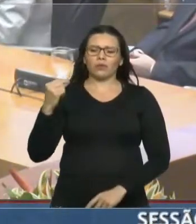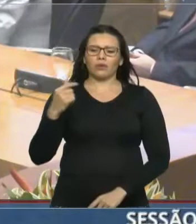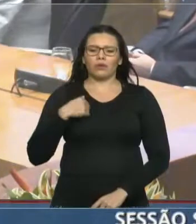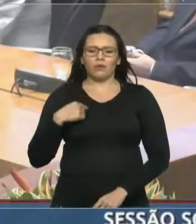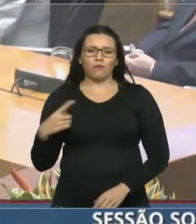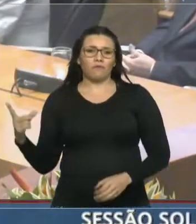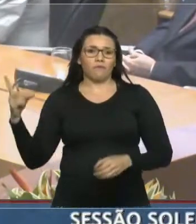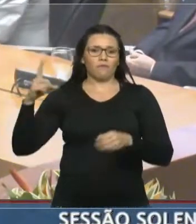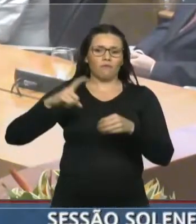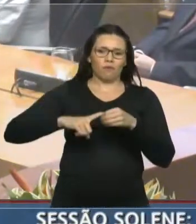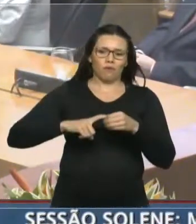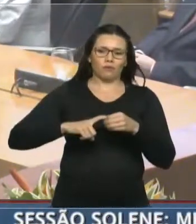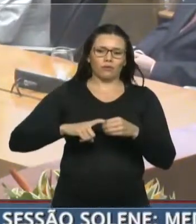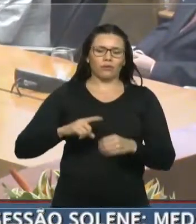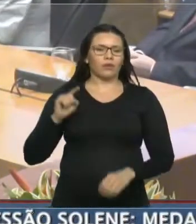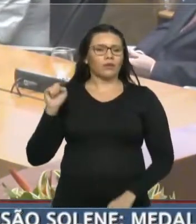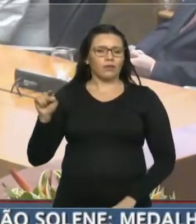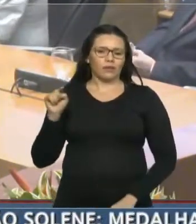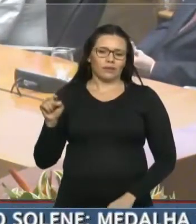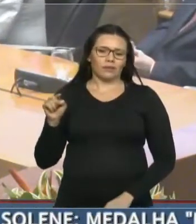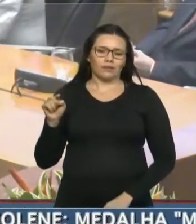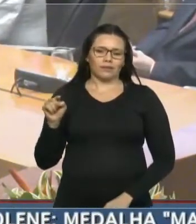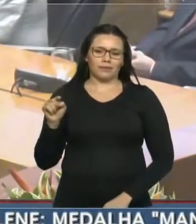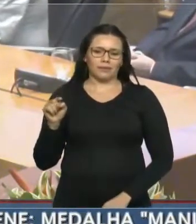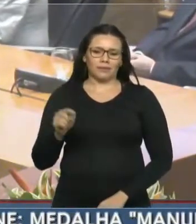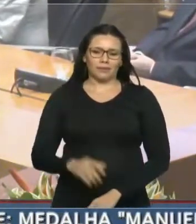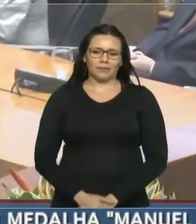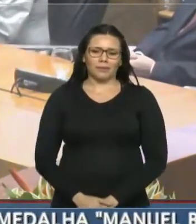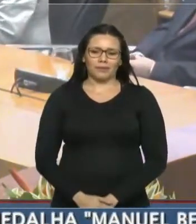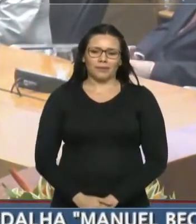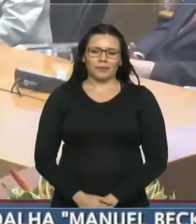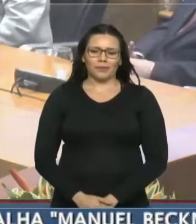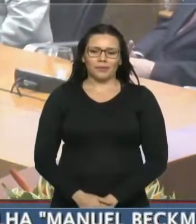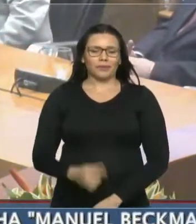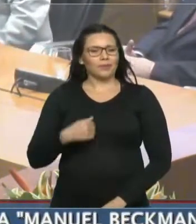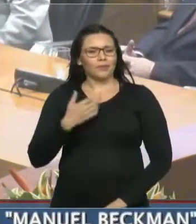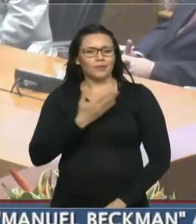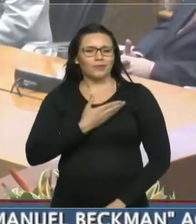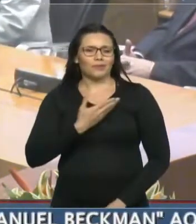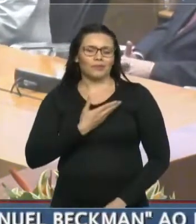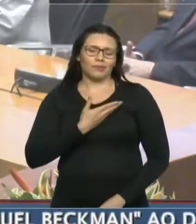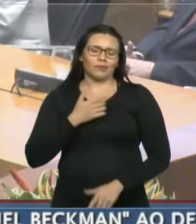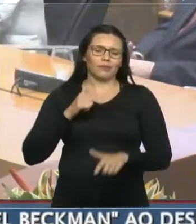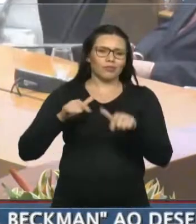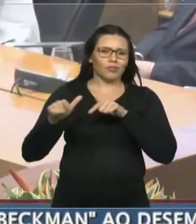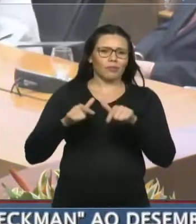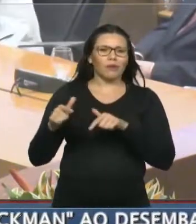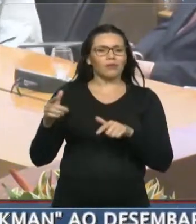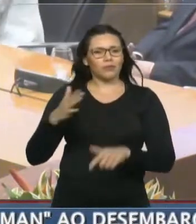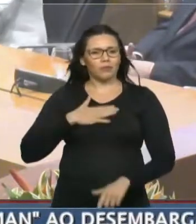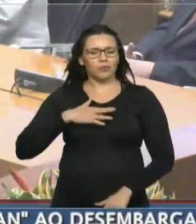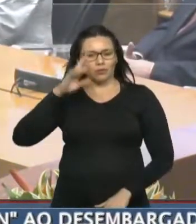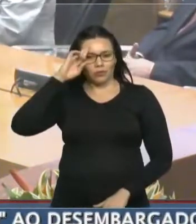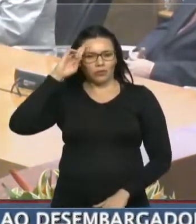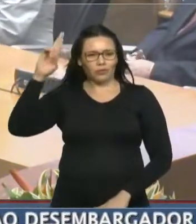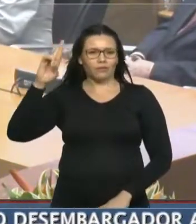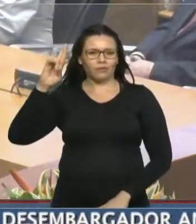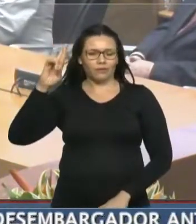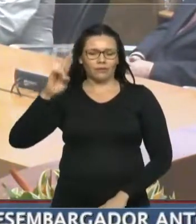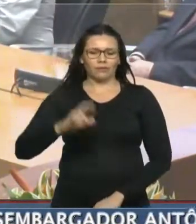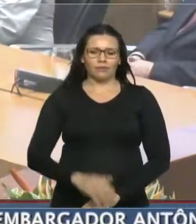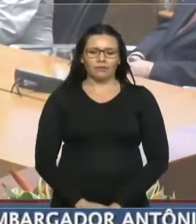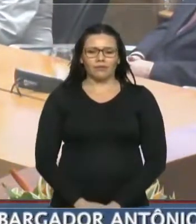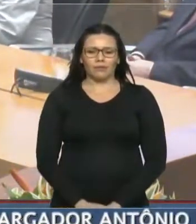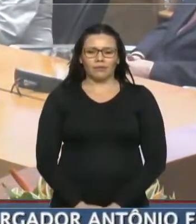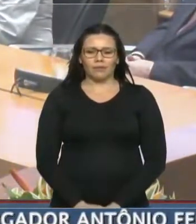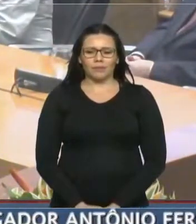e serei recebido lá pelos meus colegas de trabalho e pelos meus chefes. Mas